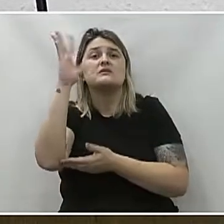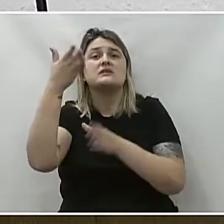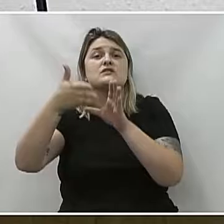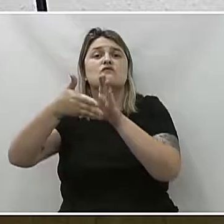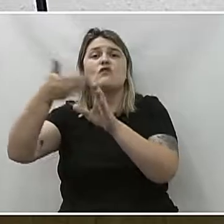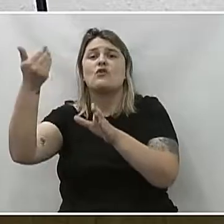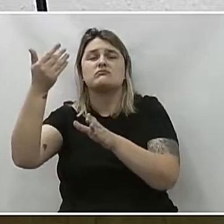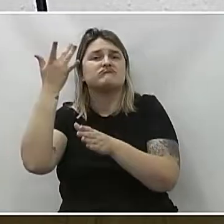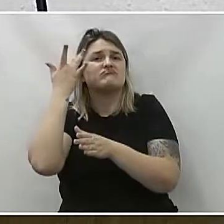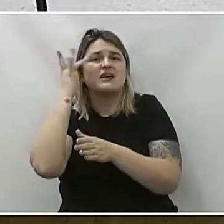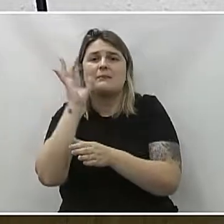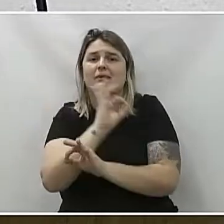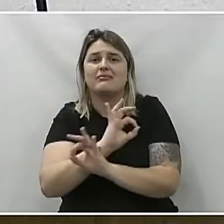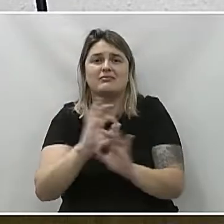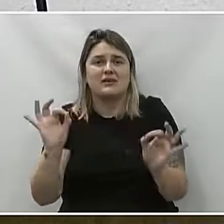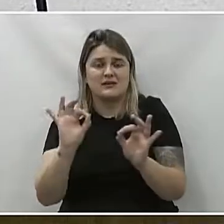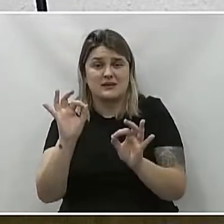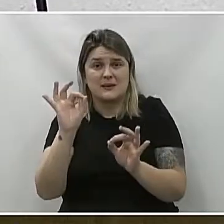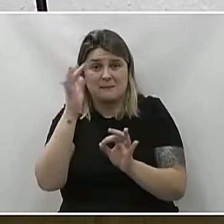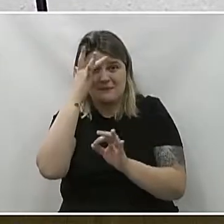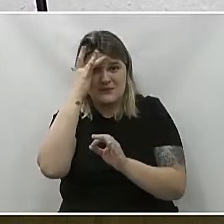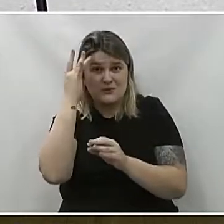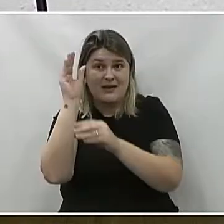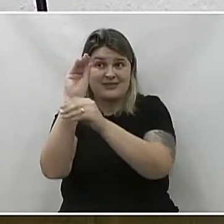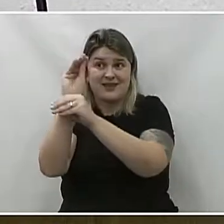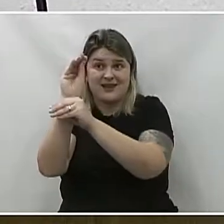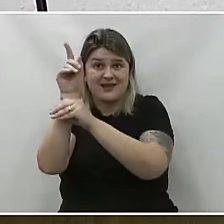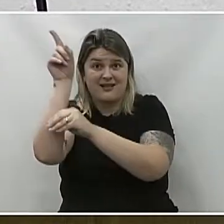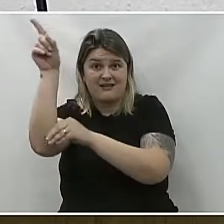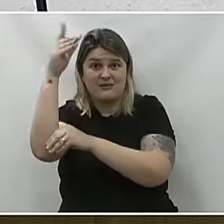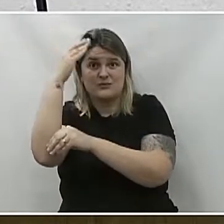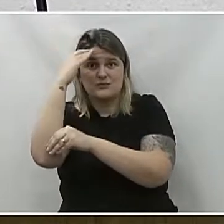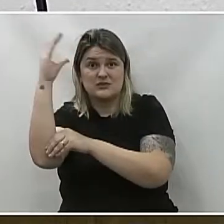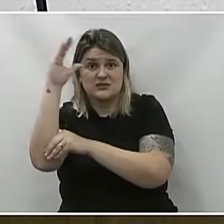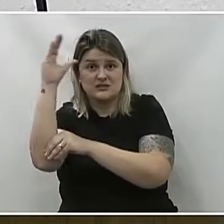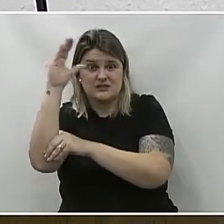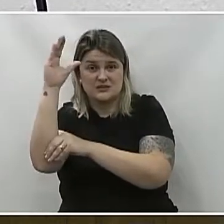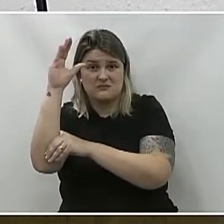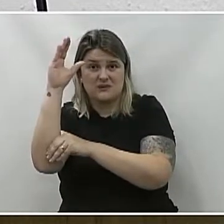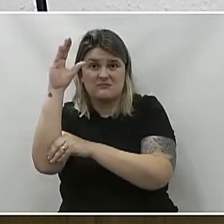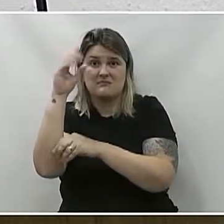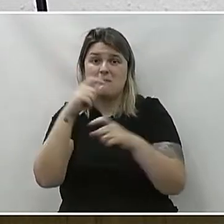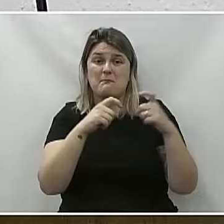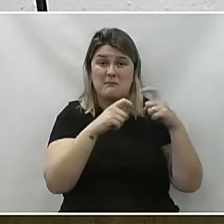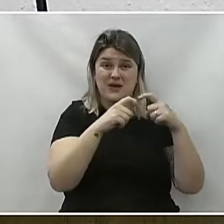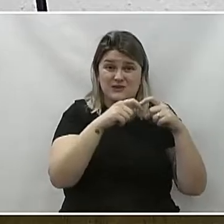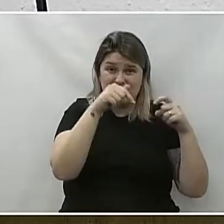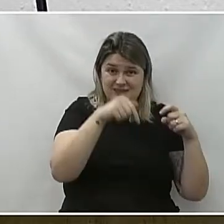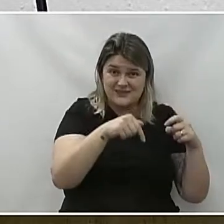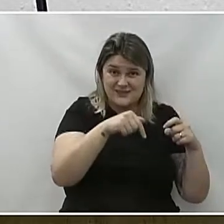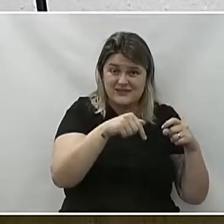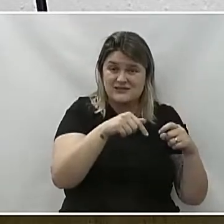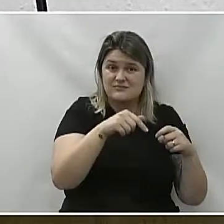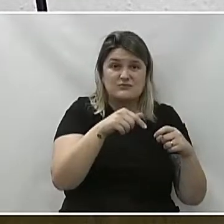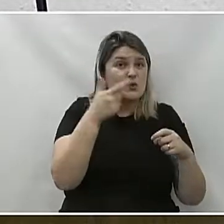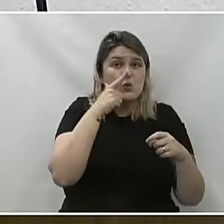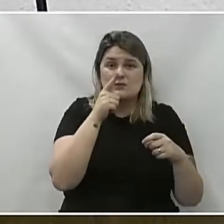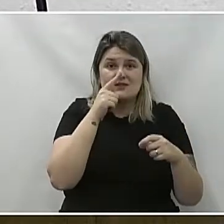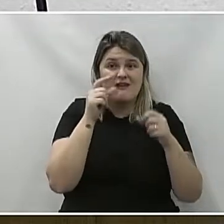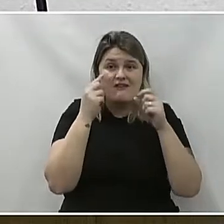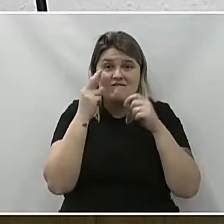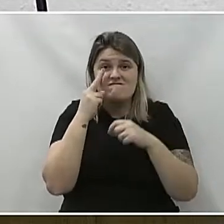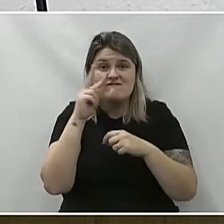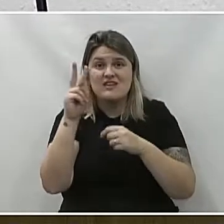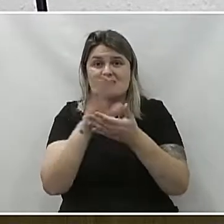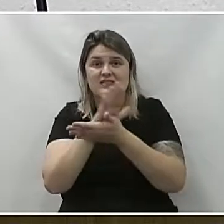fora daqui. O paciente que está se tratando em Curitiba, para os médicos daqui, é uma incógnita.